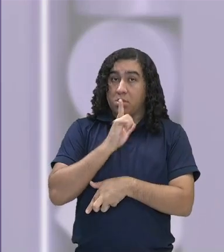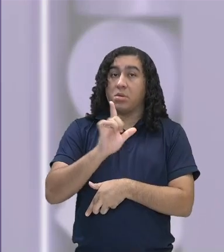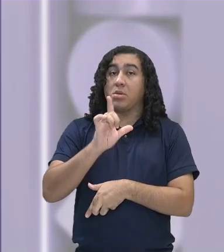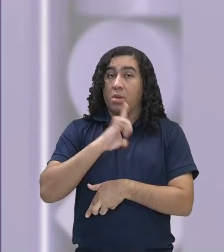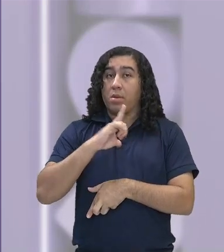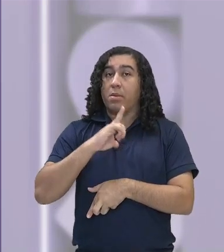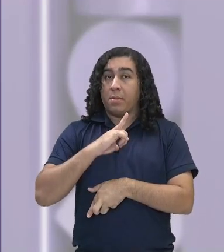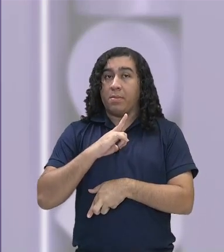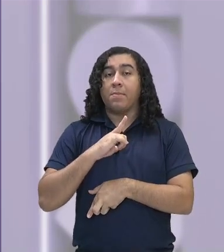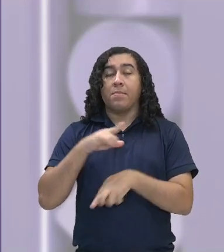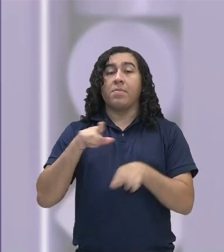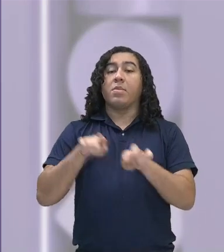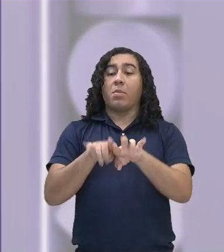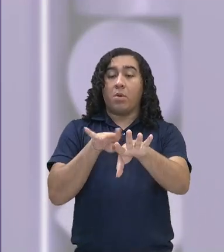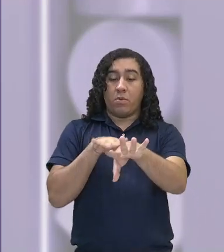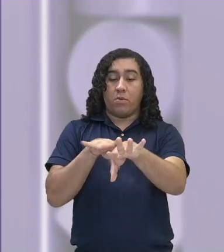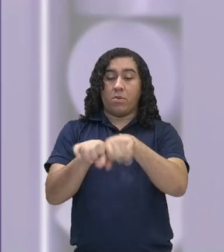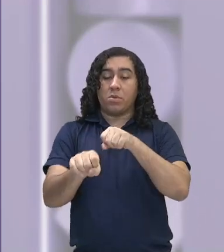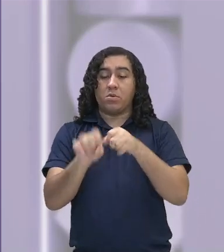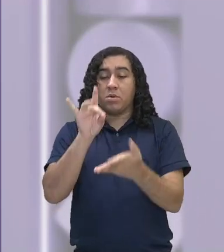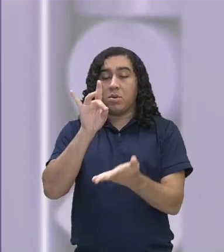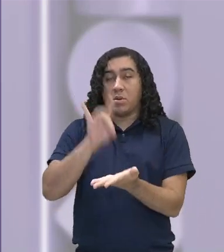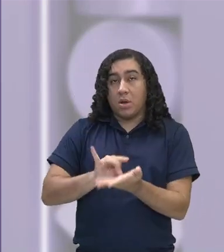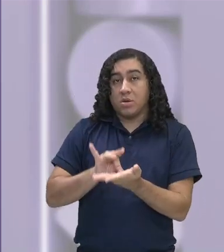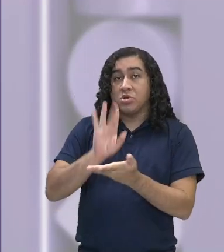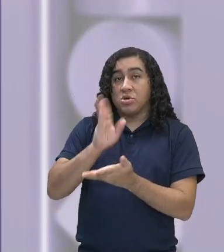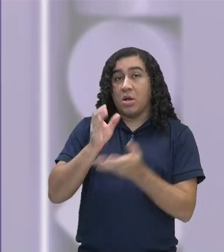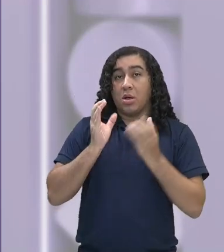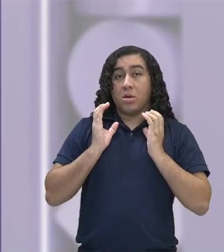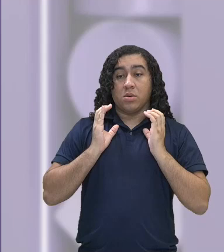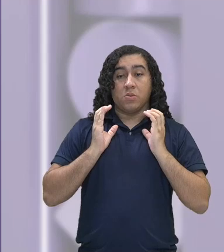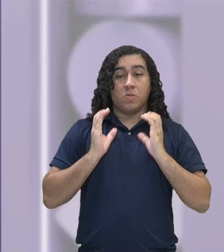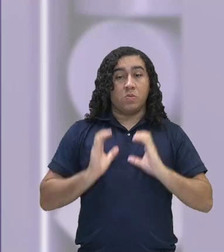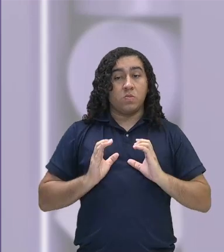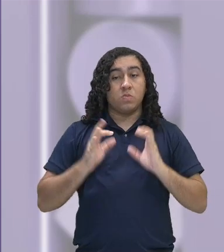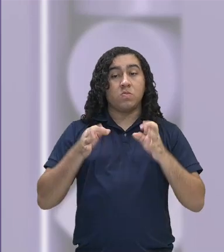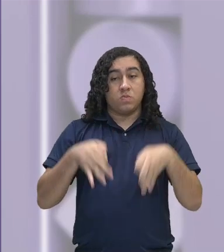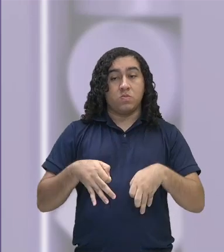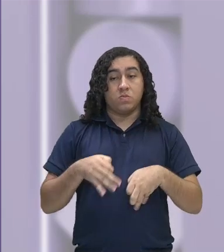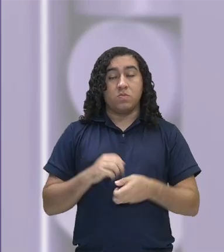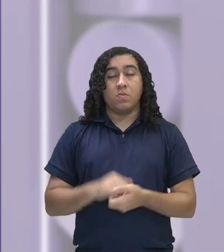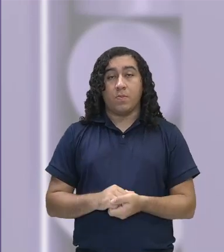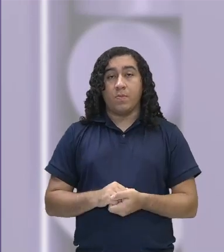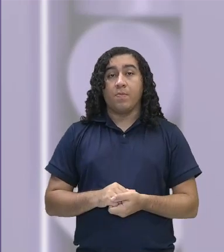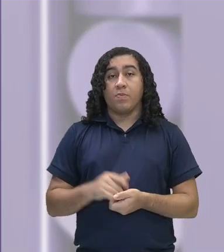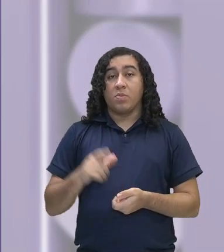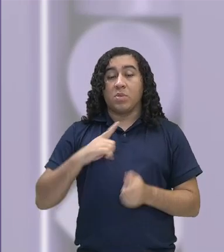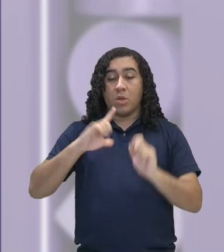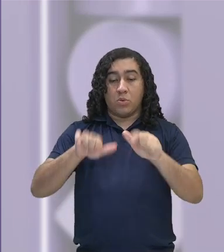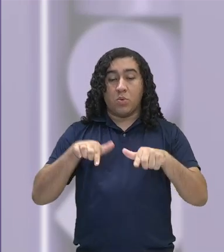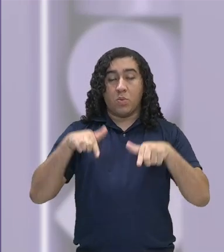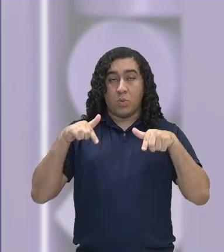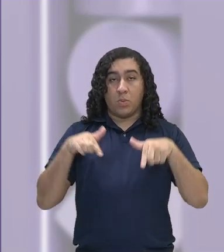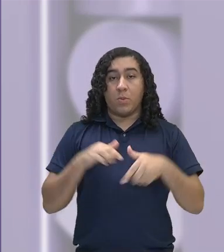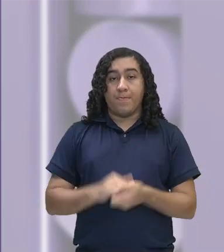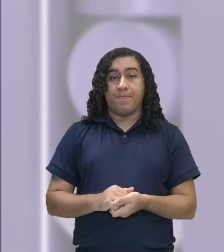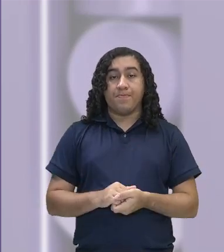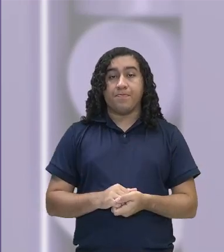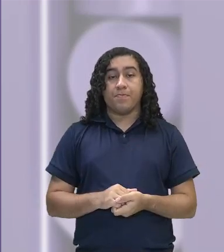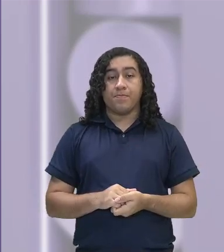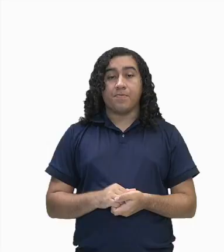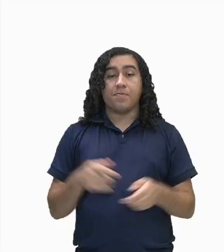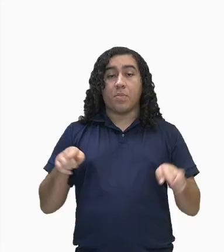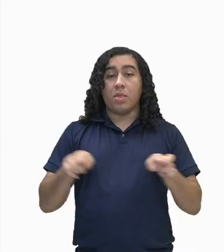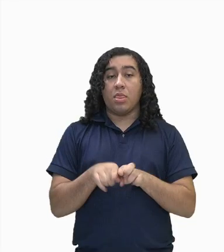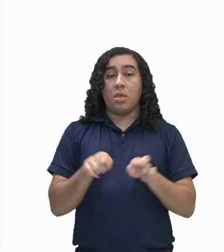nosso diploma e poder ser cidadãos formados, diplomados, né? E por fim nós